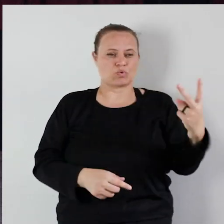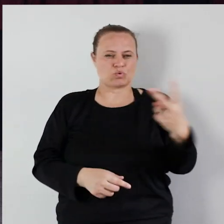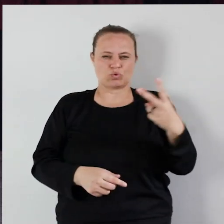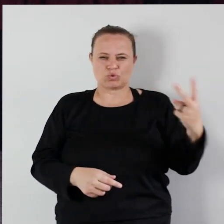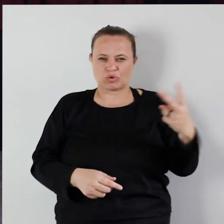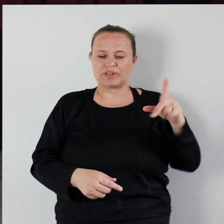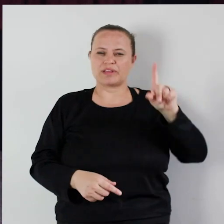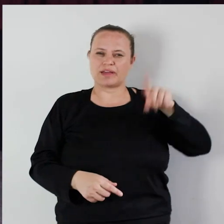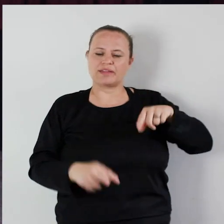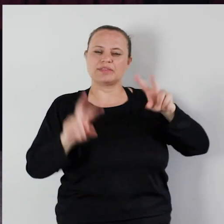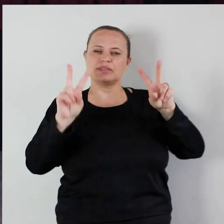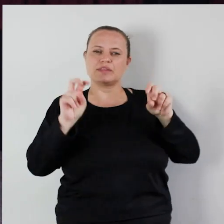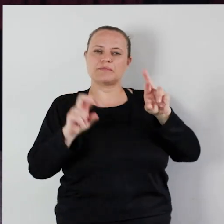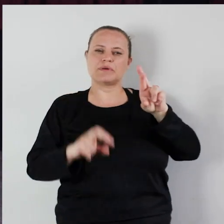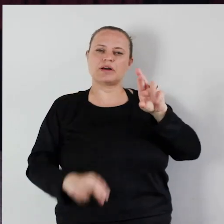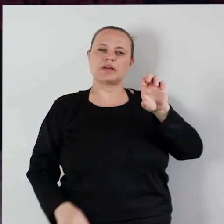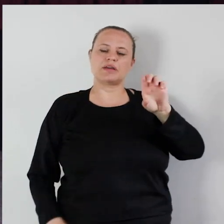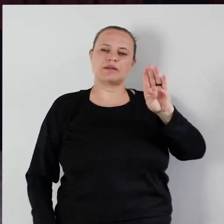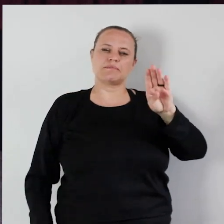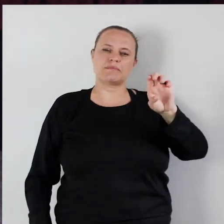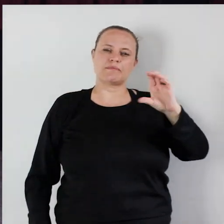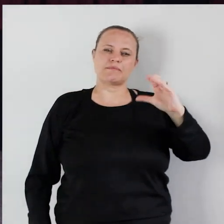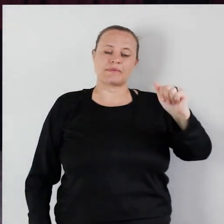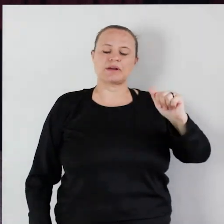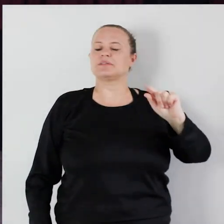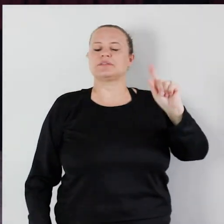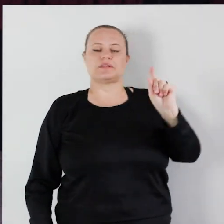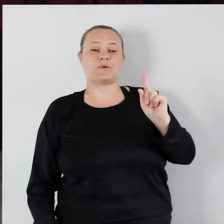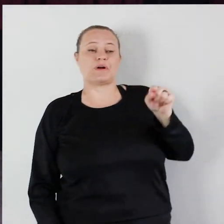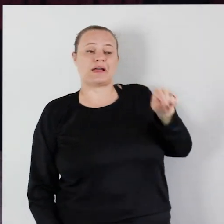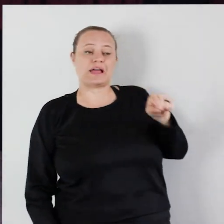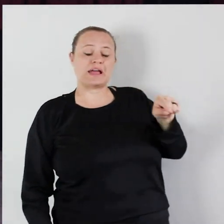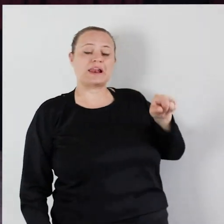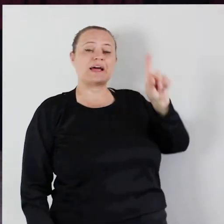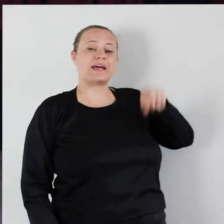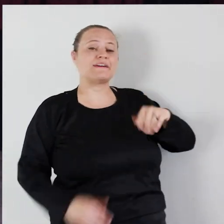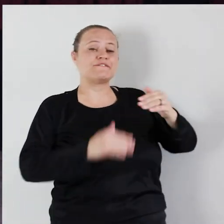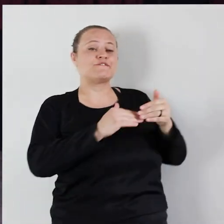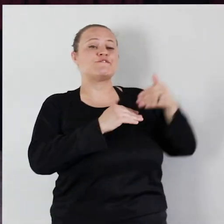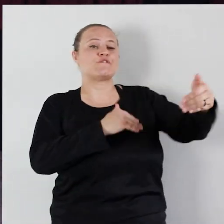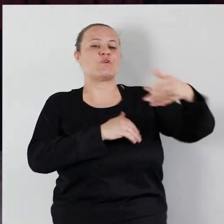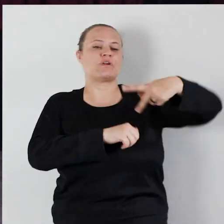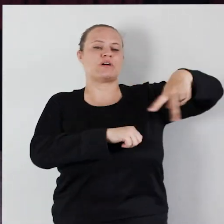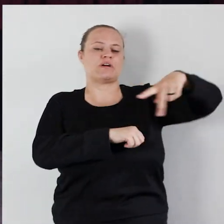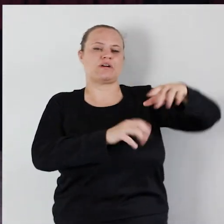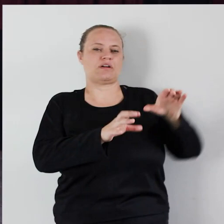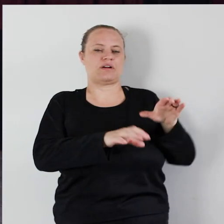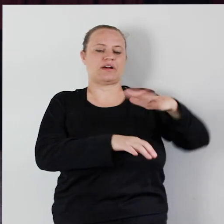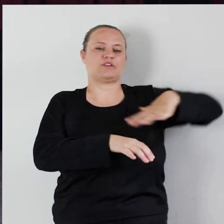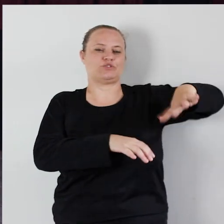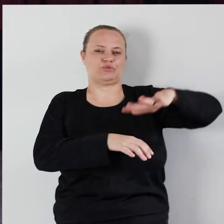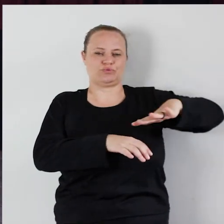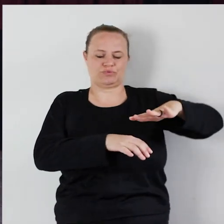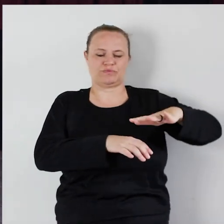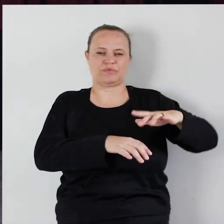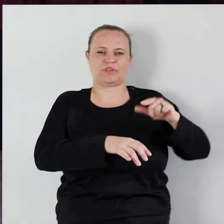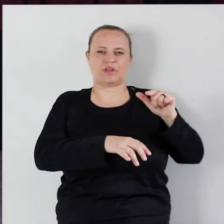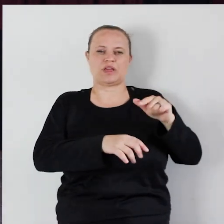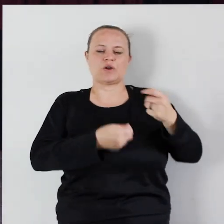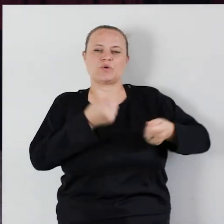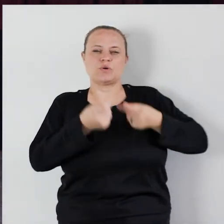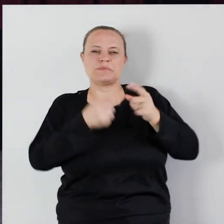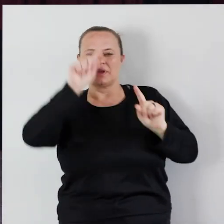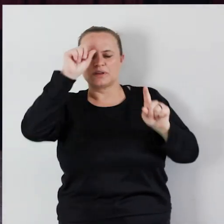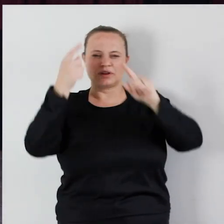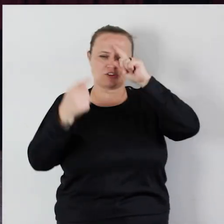Economia Criativa. Então, isso foi muito interessante a gente Esses dois eram temas da Rebeca? Não, a Rebeca foi Fora do